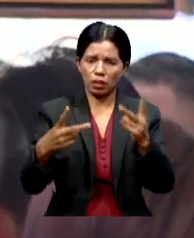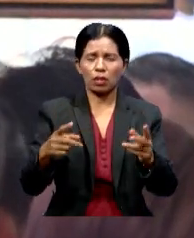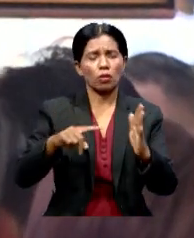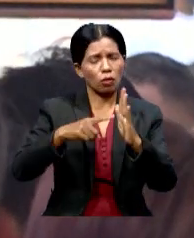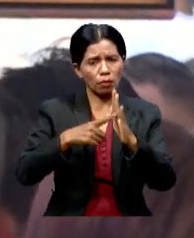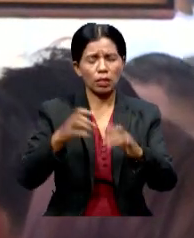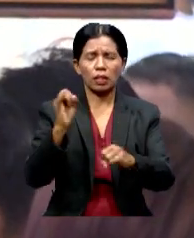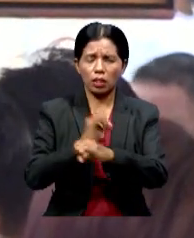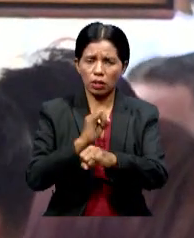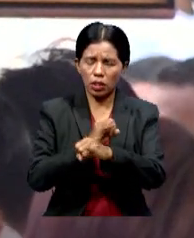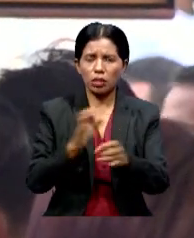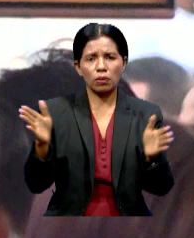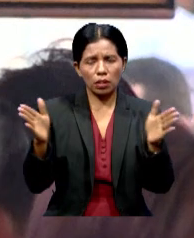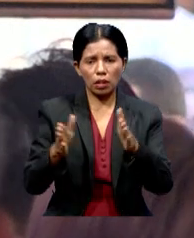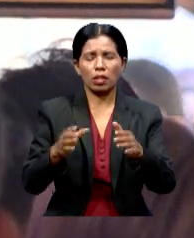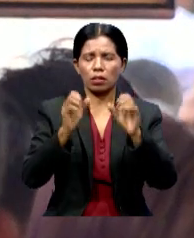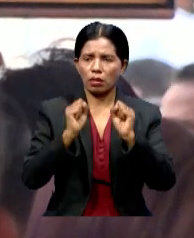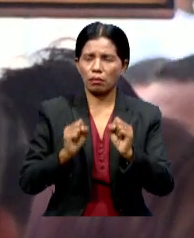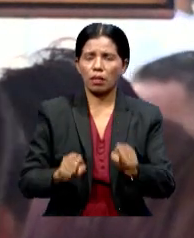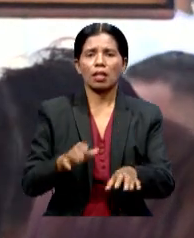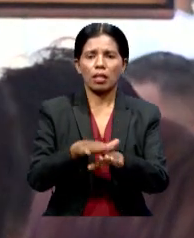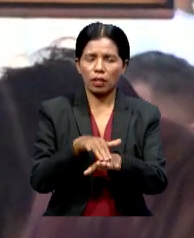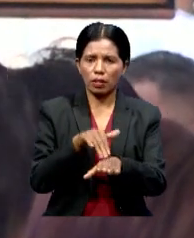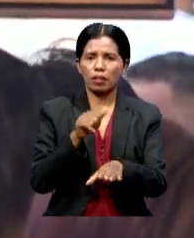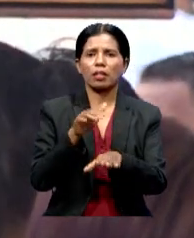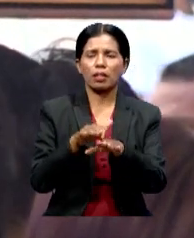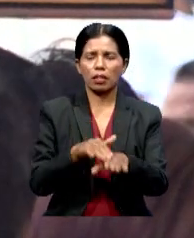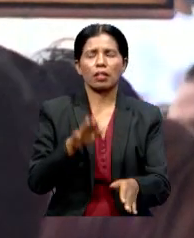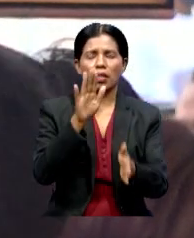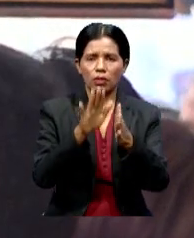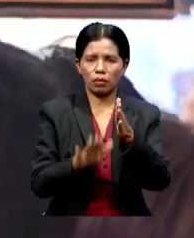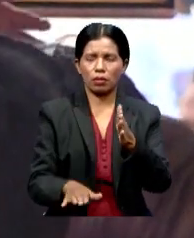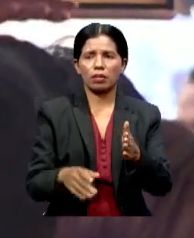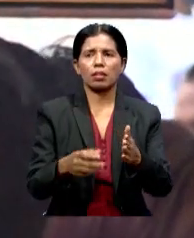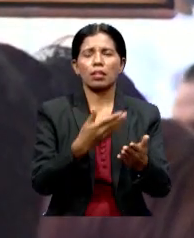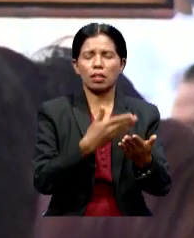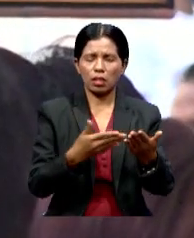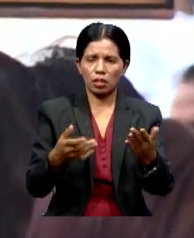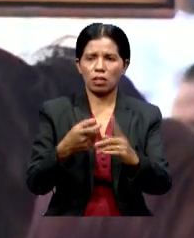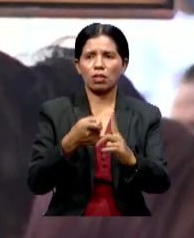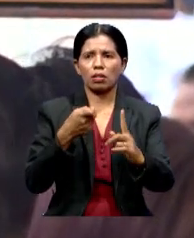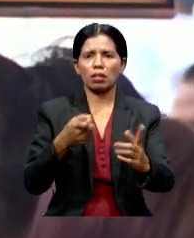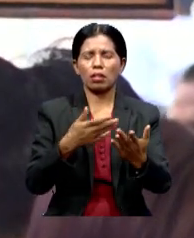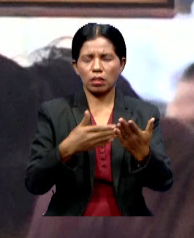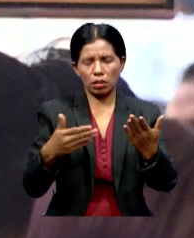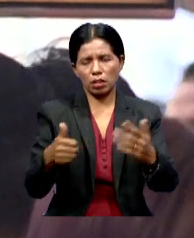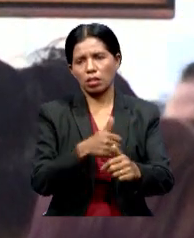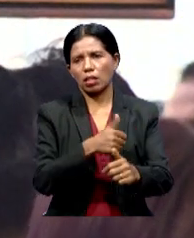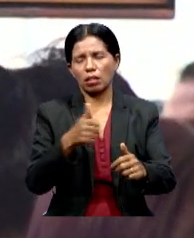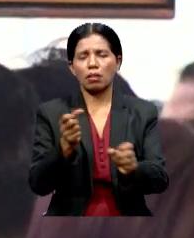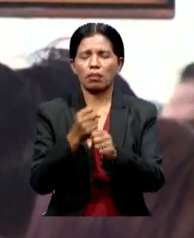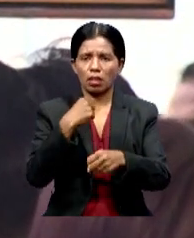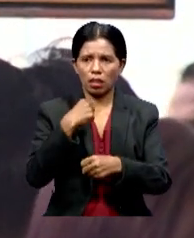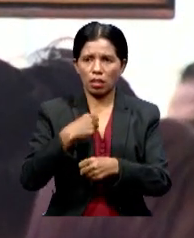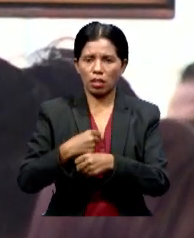que economédias, ou de bela e neném, reduz a importação de bens não produtos no bem, halo